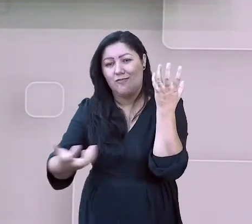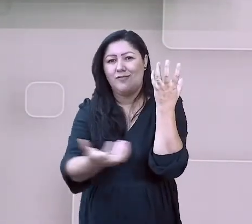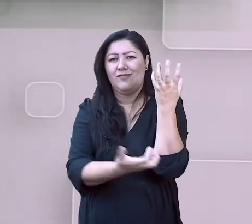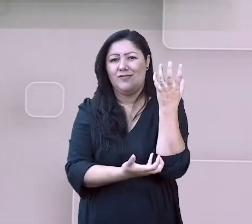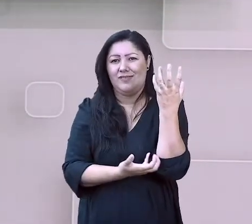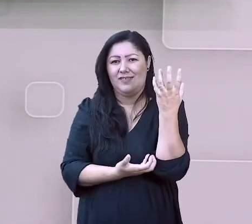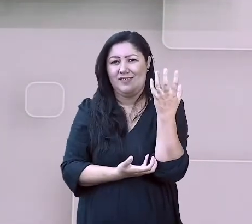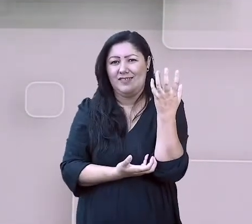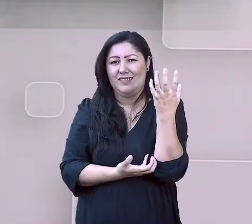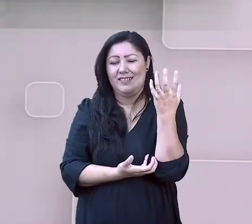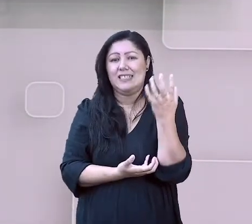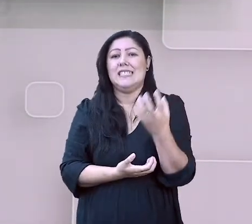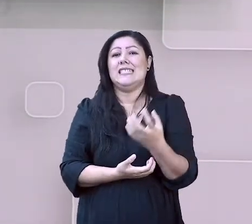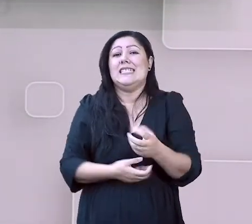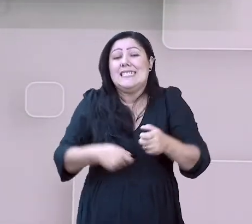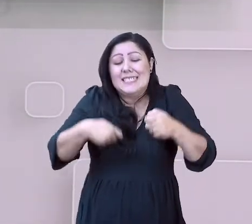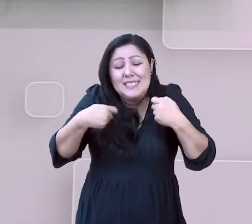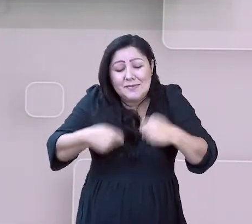muito maior que no cerrado.